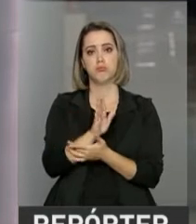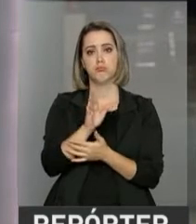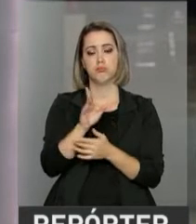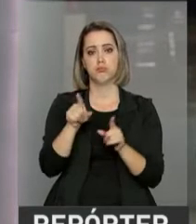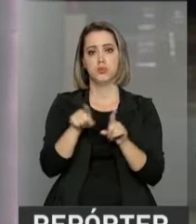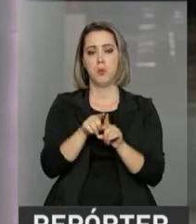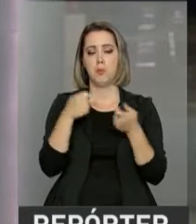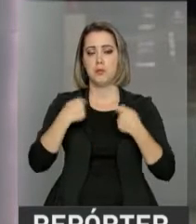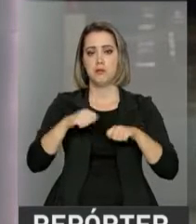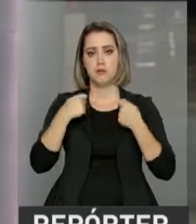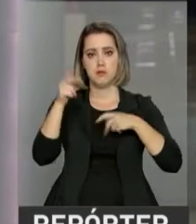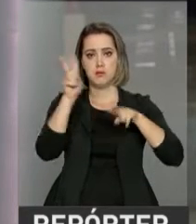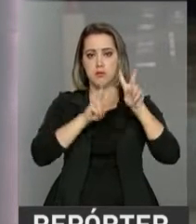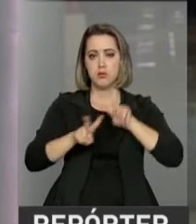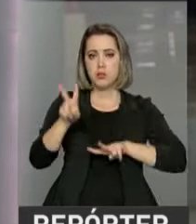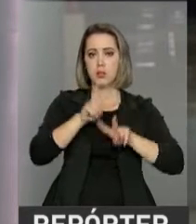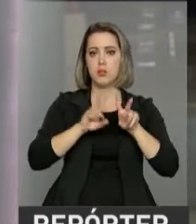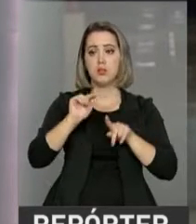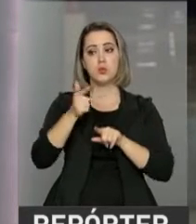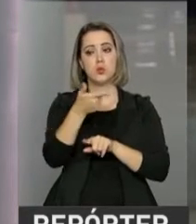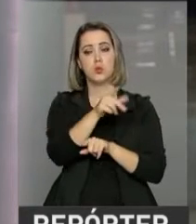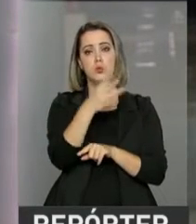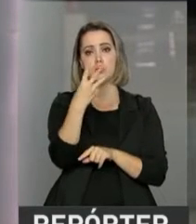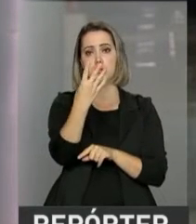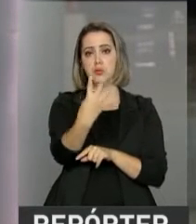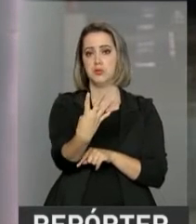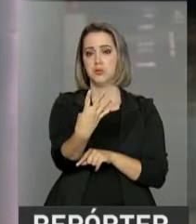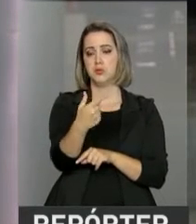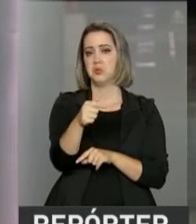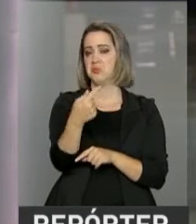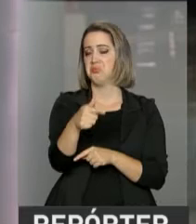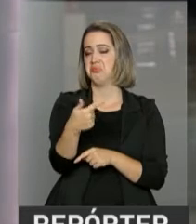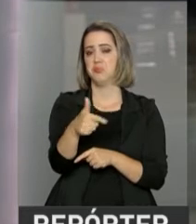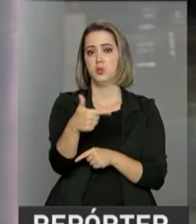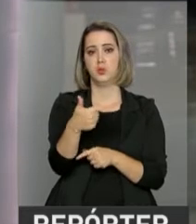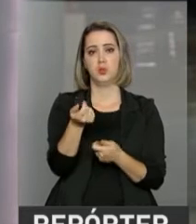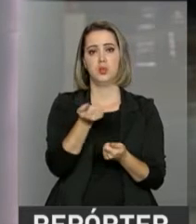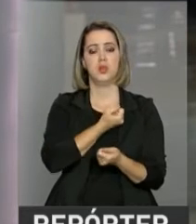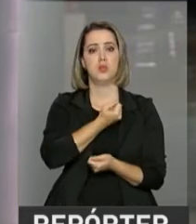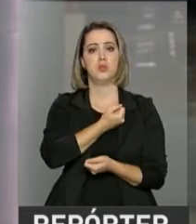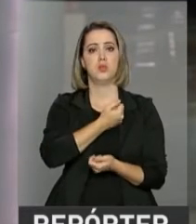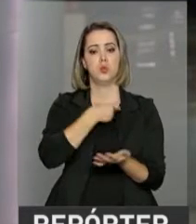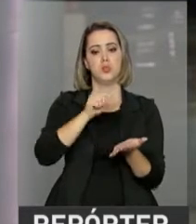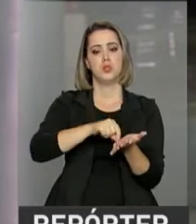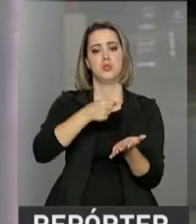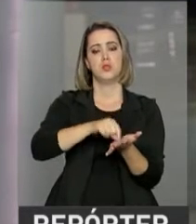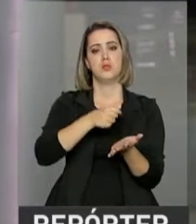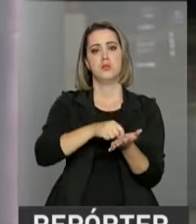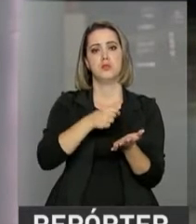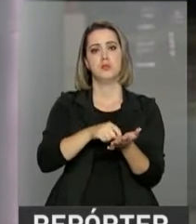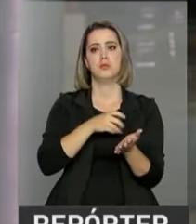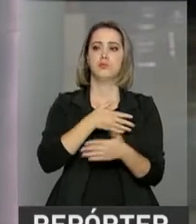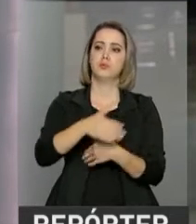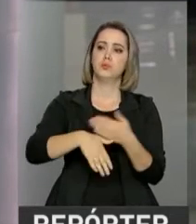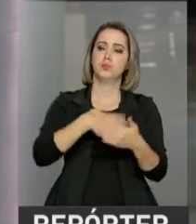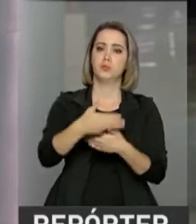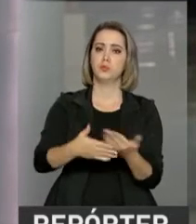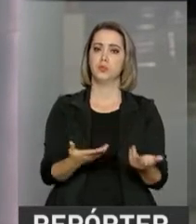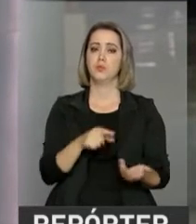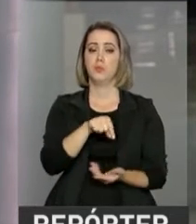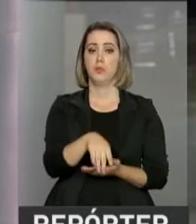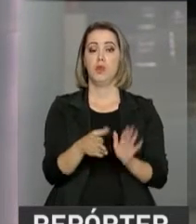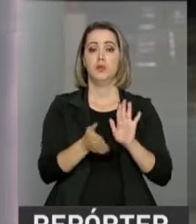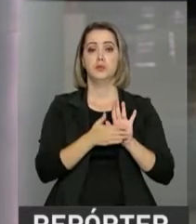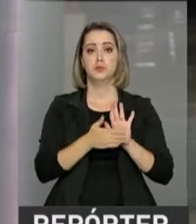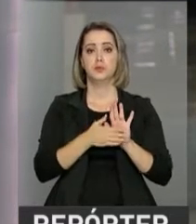serem analisadas. As outras 34 não conseguiram um número suficiente de assinaturas para tramitação. O